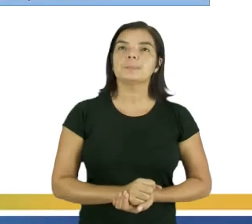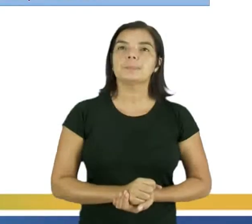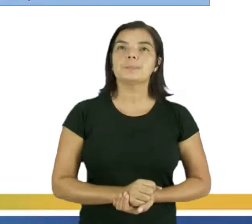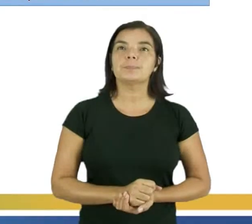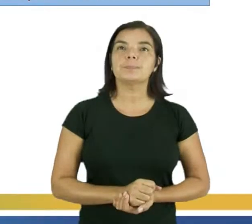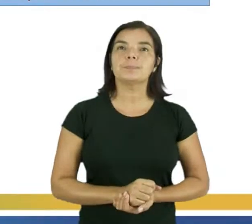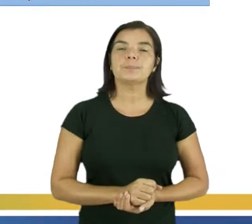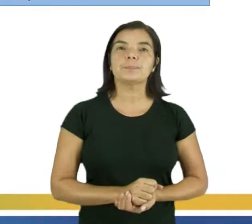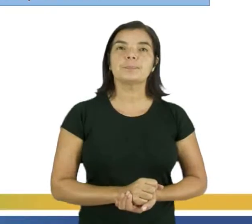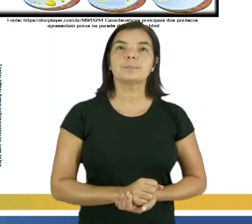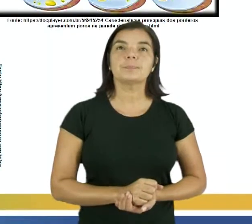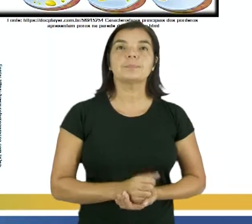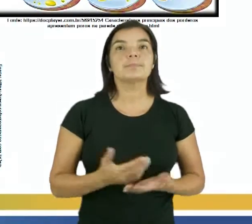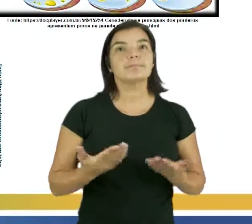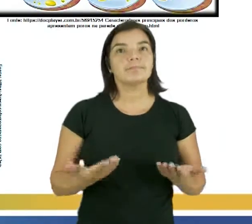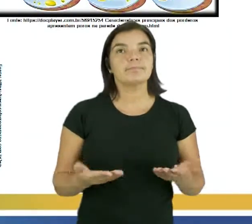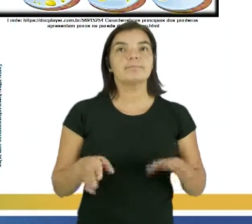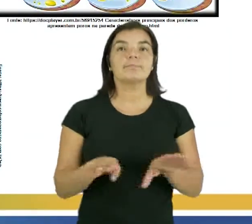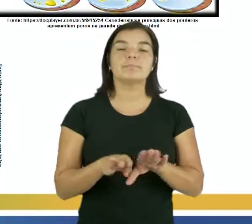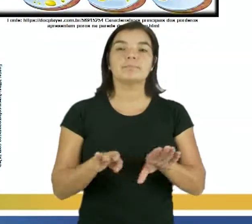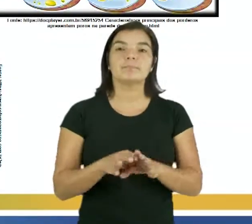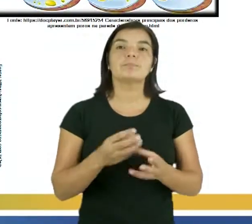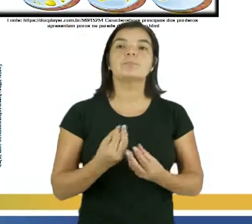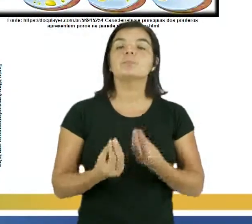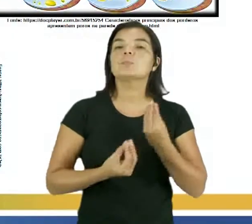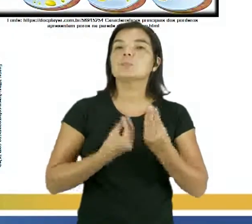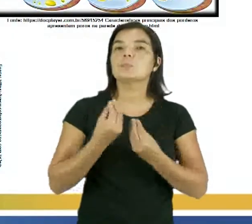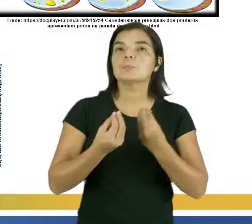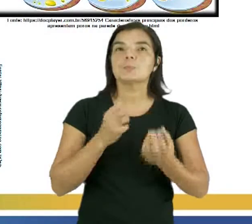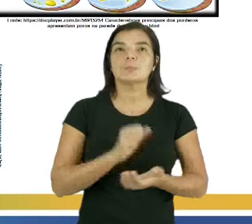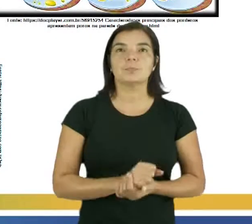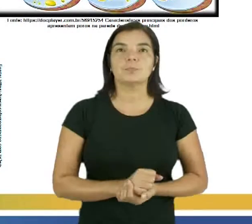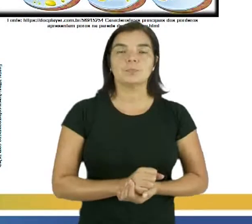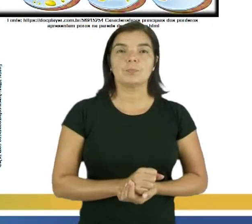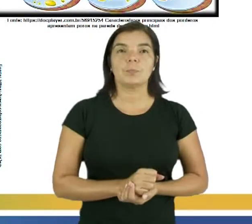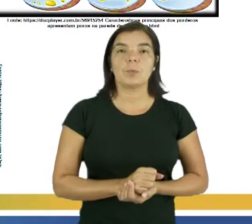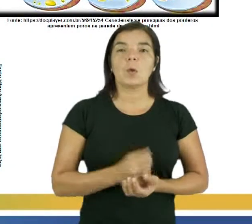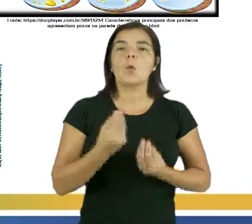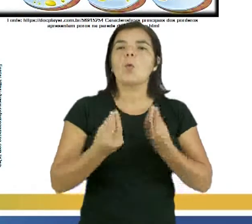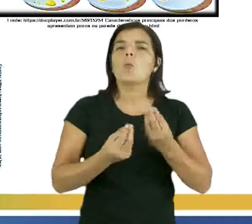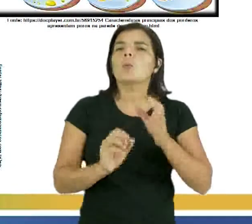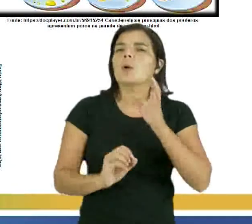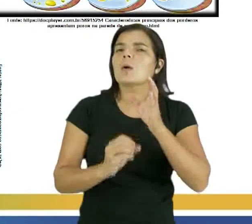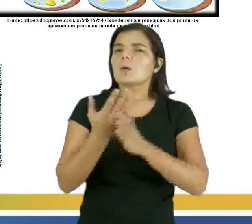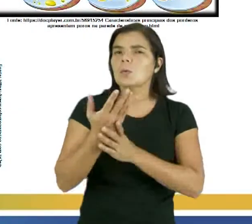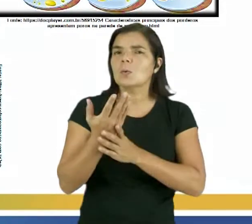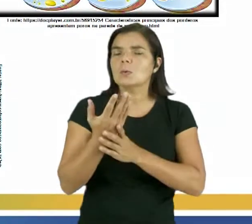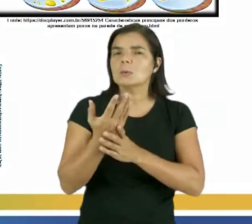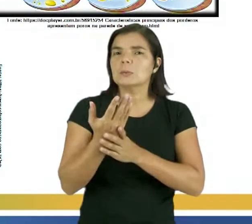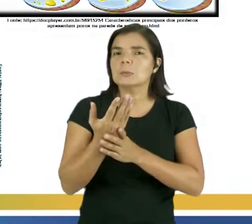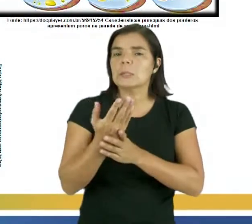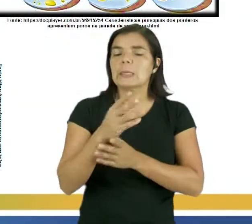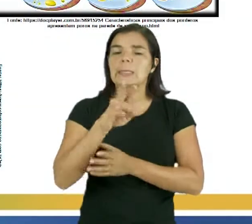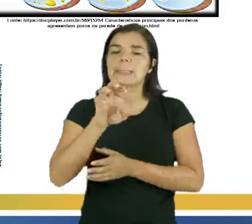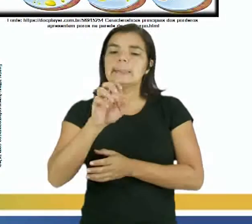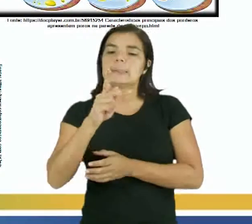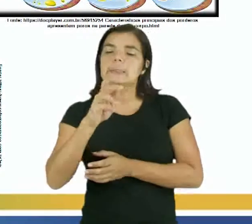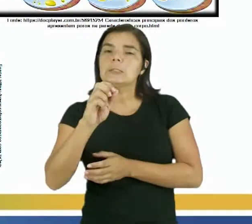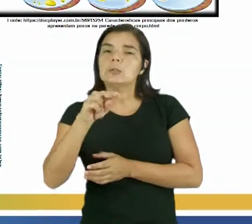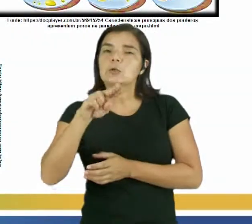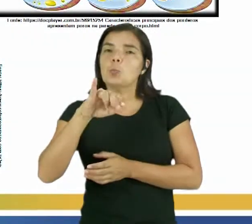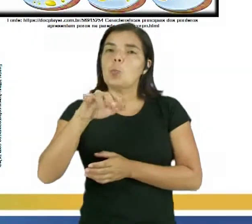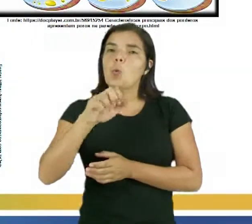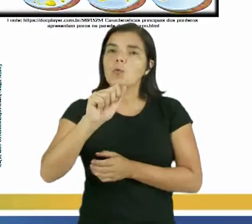chama. E, seguindo, como é que é a reprodução das esponjas? Como é que elas conseguem